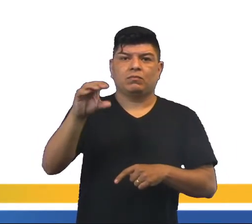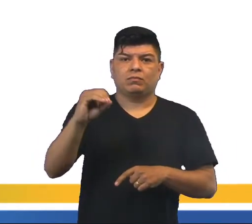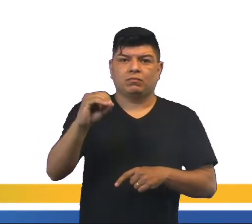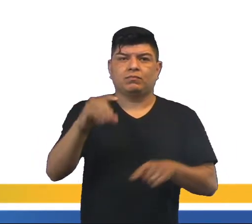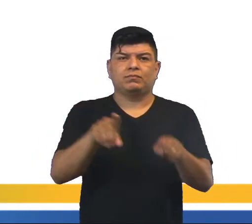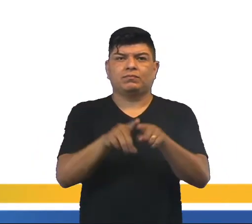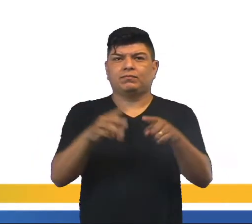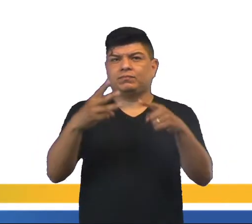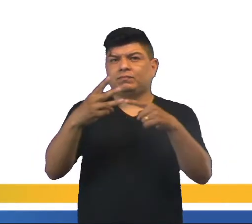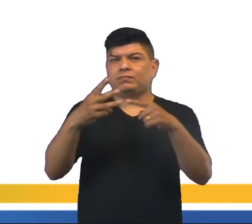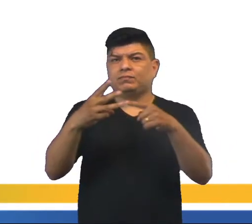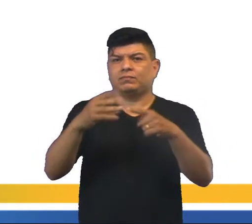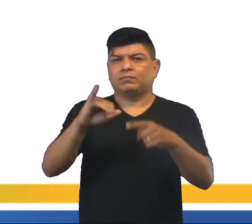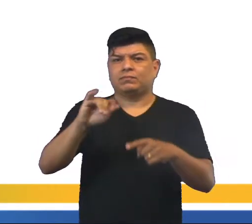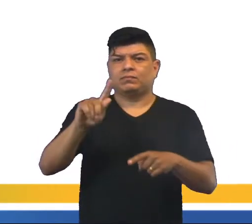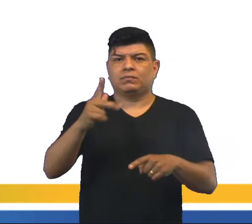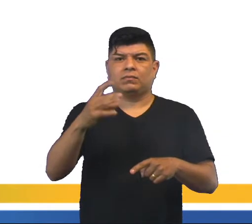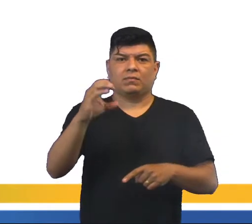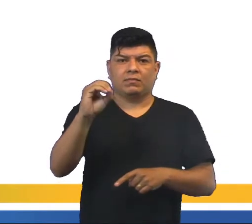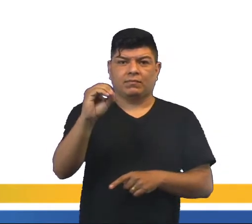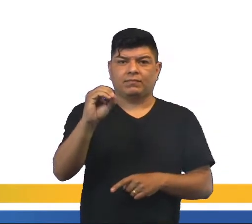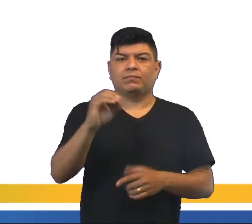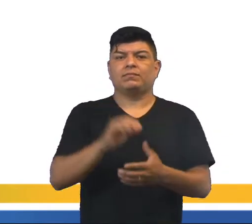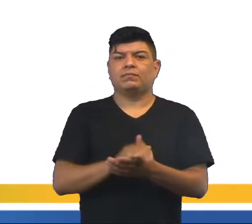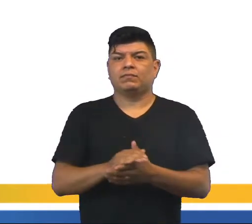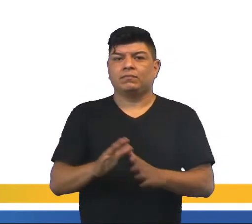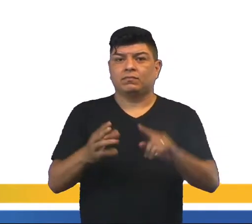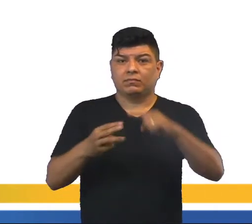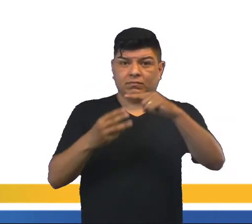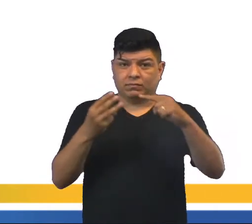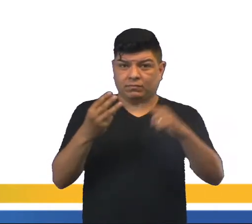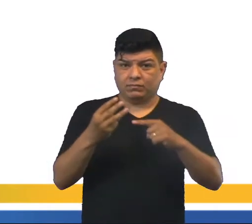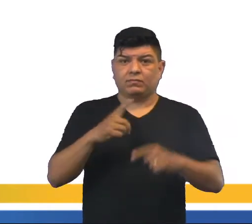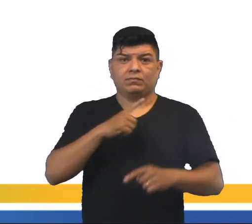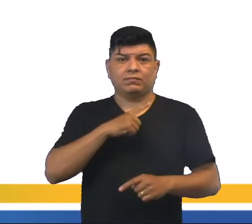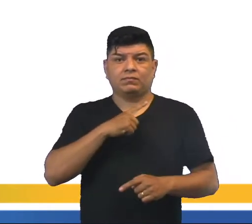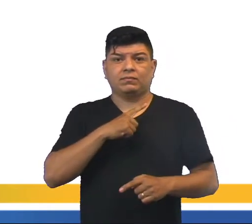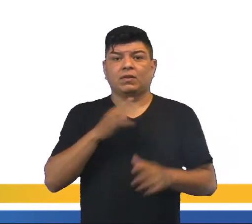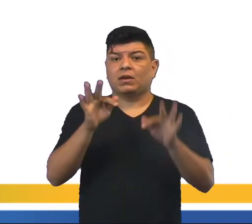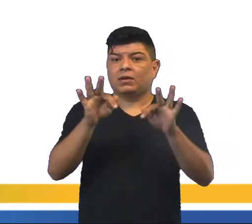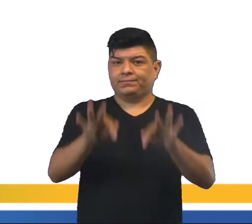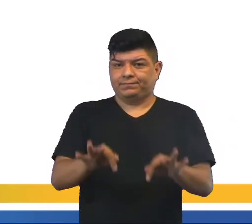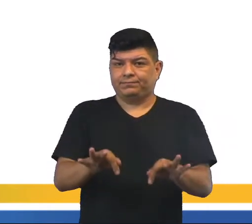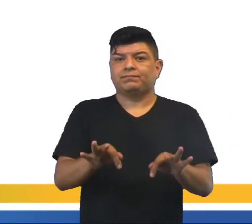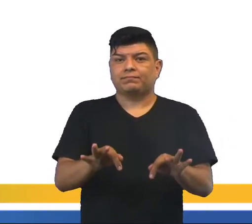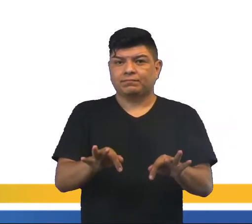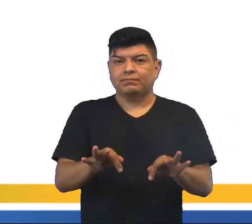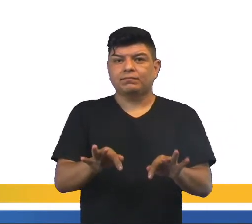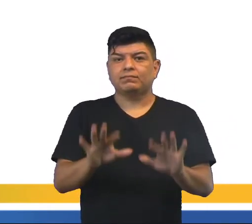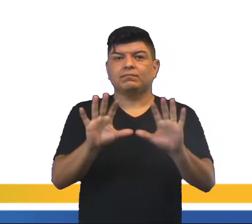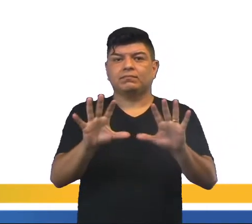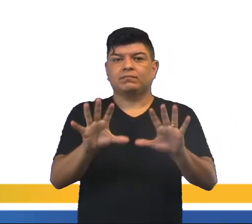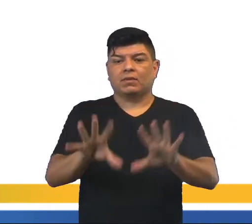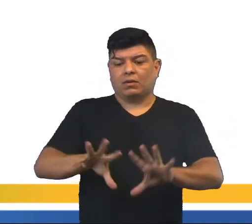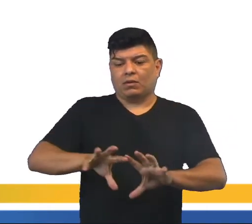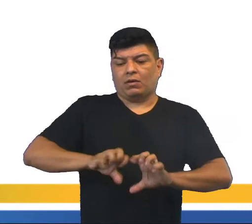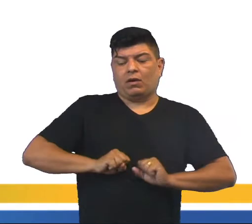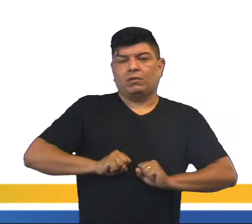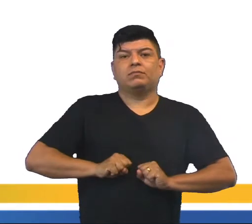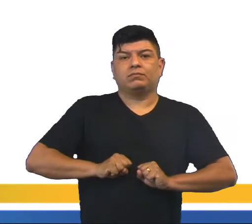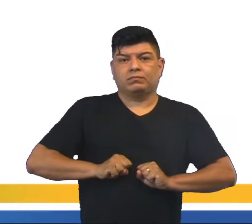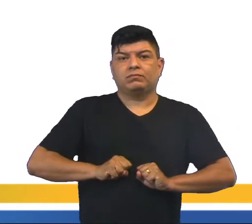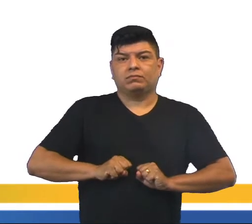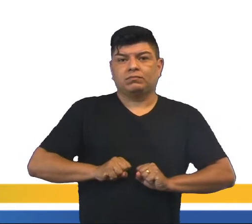íleo. Nessa porção do sistema digestório, a digestão é finalizada e há absorção de